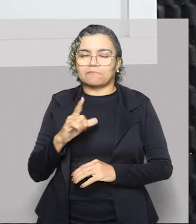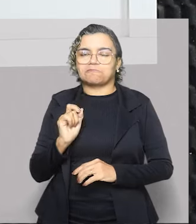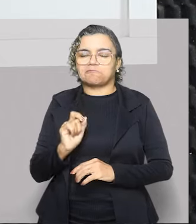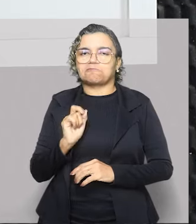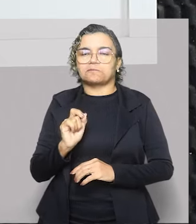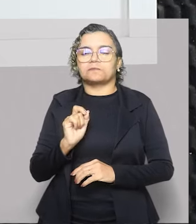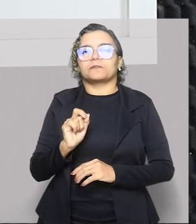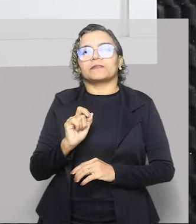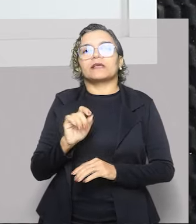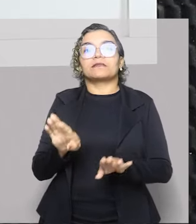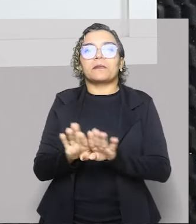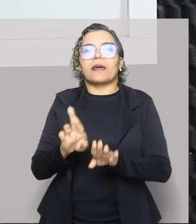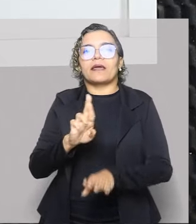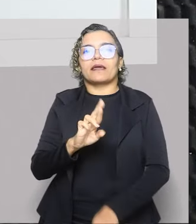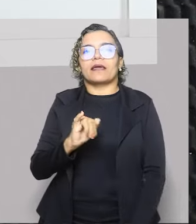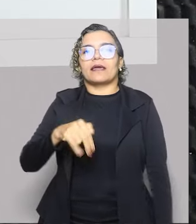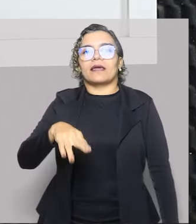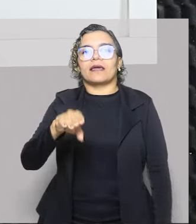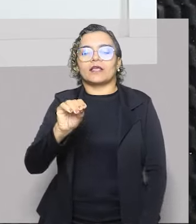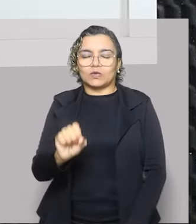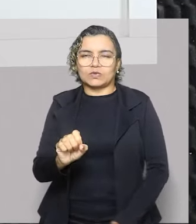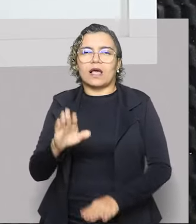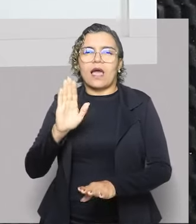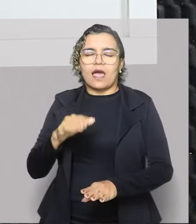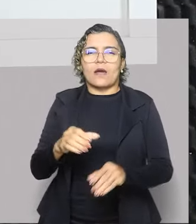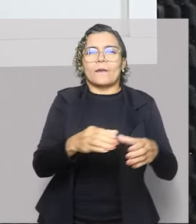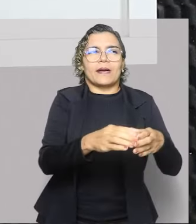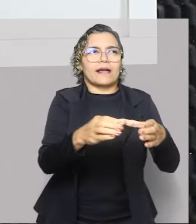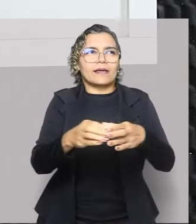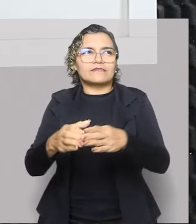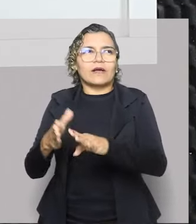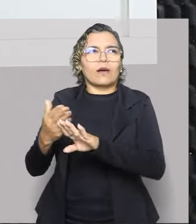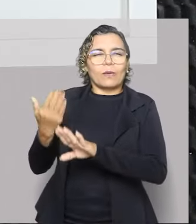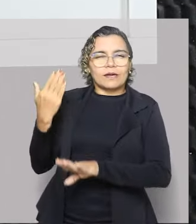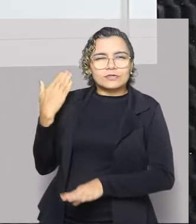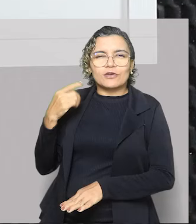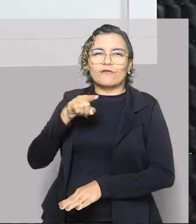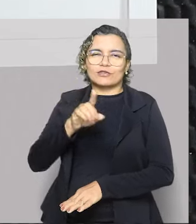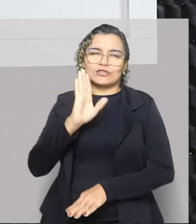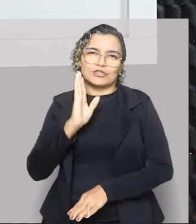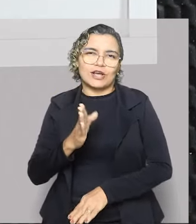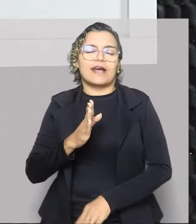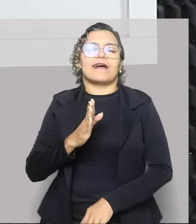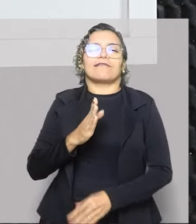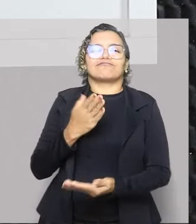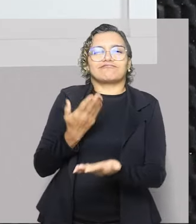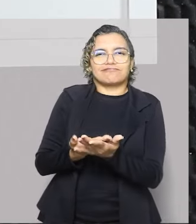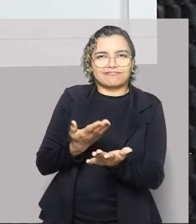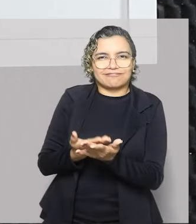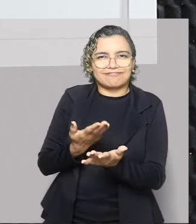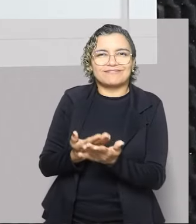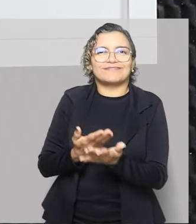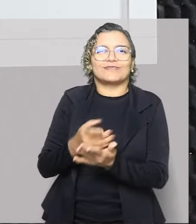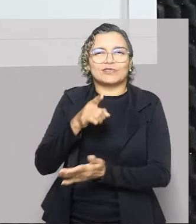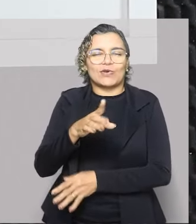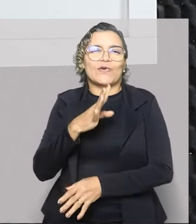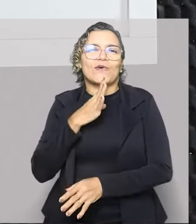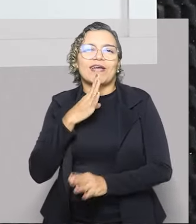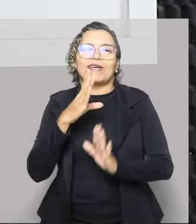é uma classificação aí um pouquinho mais antiga que eu tenho certeza que você já estudou todo mundo já passou né Por esse